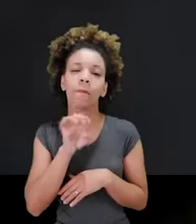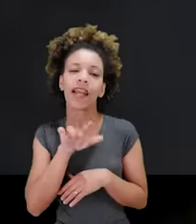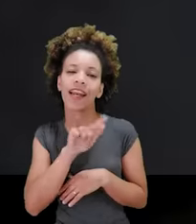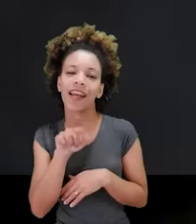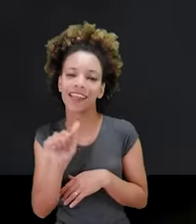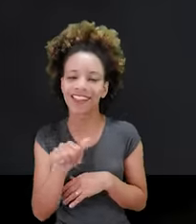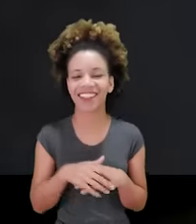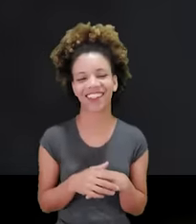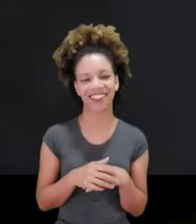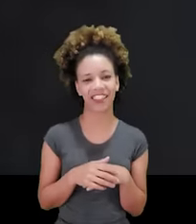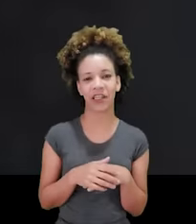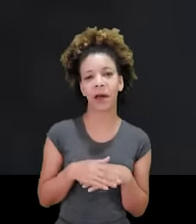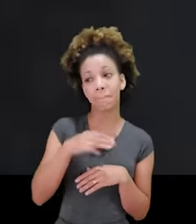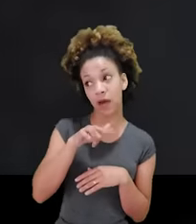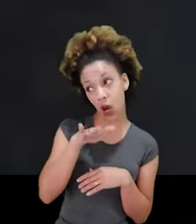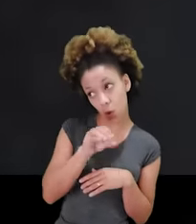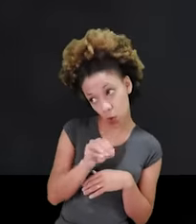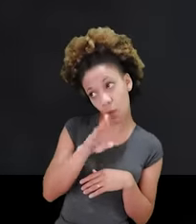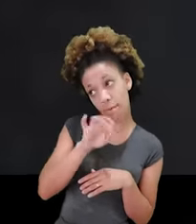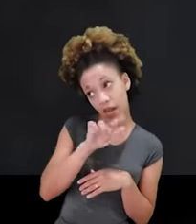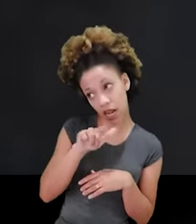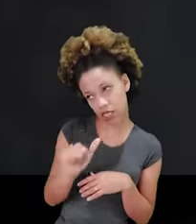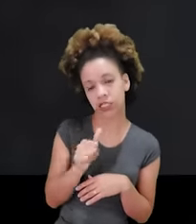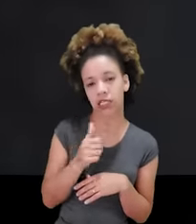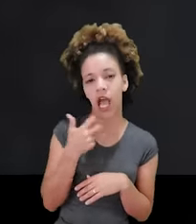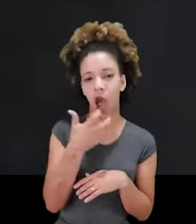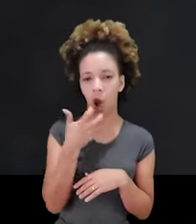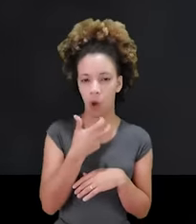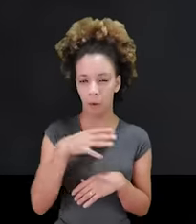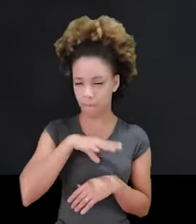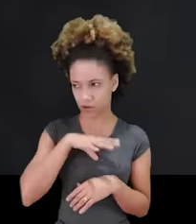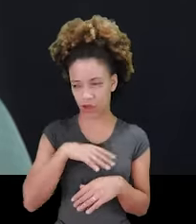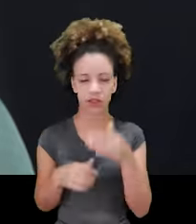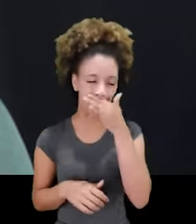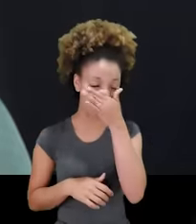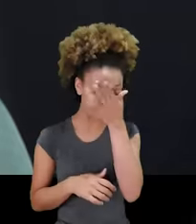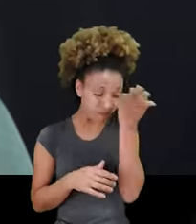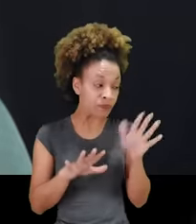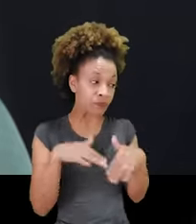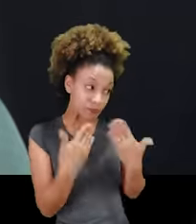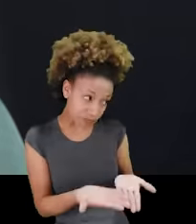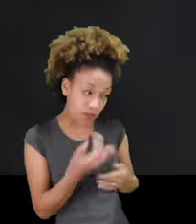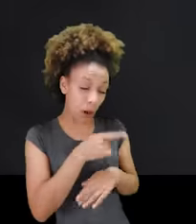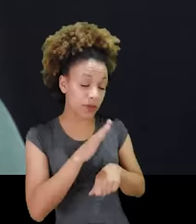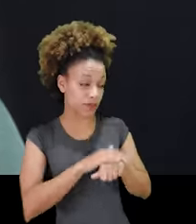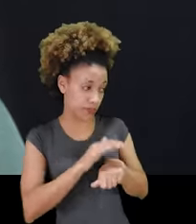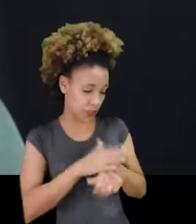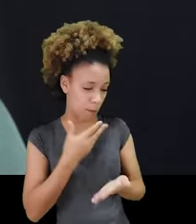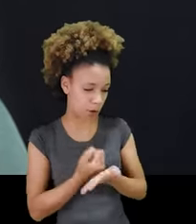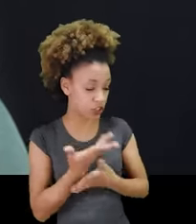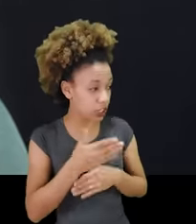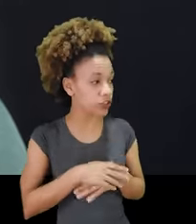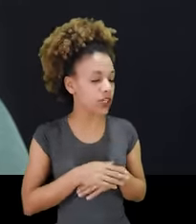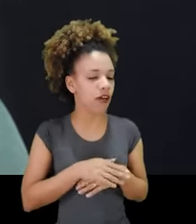assim mesmo à brasileira. Não é Maluco Beleza, como os portugueses dizem. É Maluco Beleza, como vocês dizem. Então, quando você fez o Maluco Beleza, que é um podcast